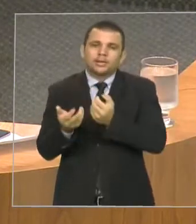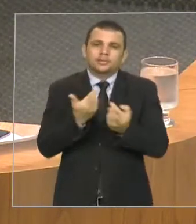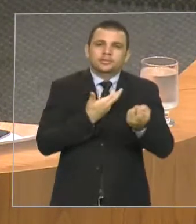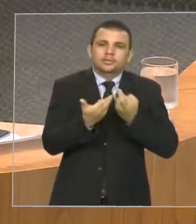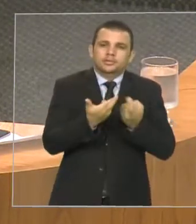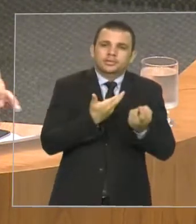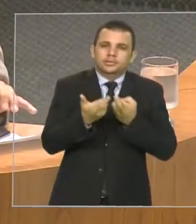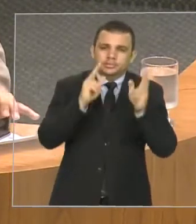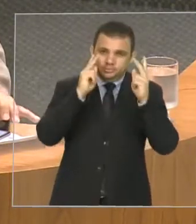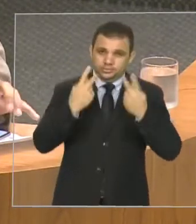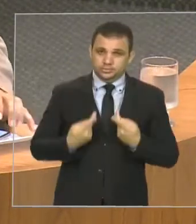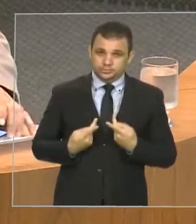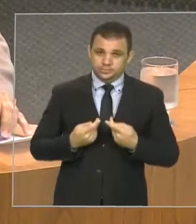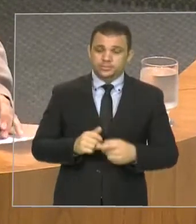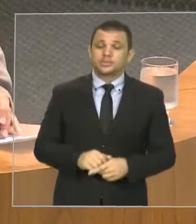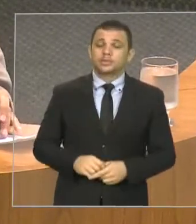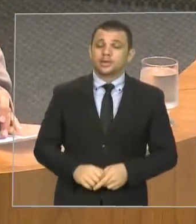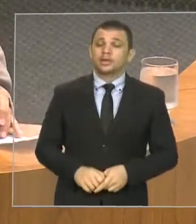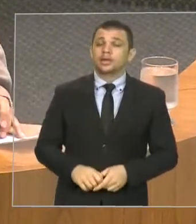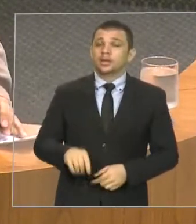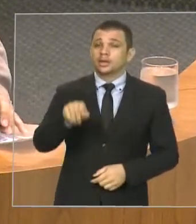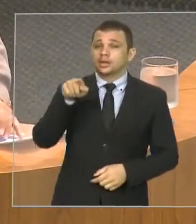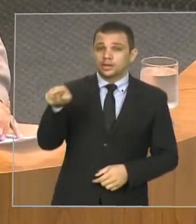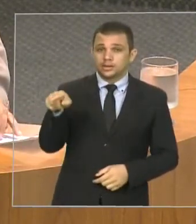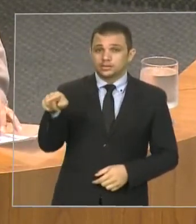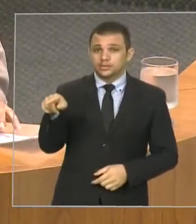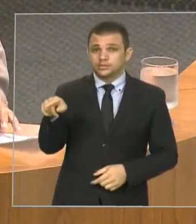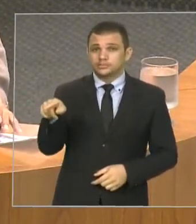humanas, a administração pública